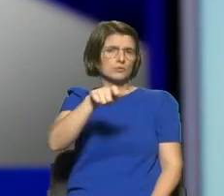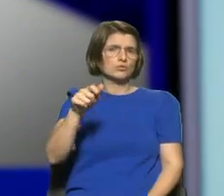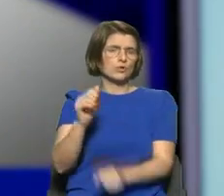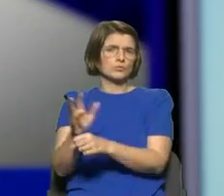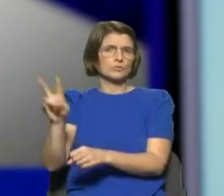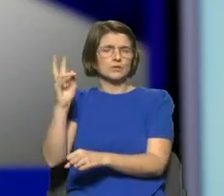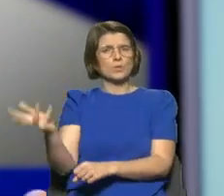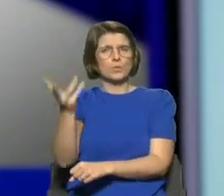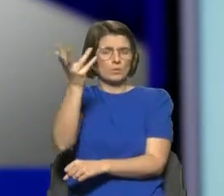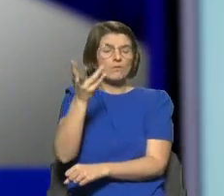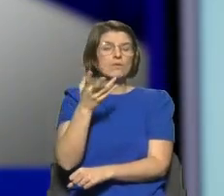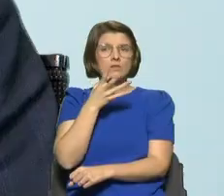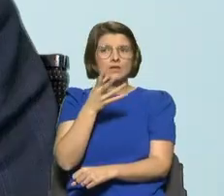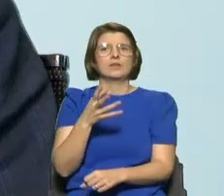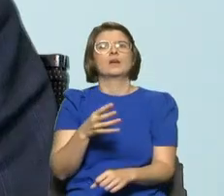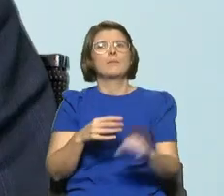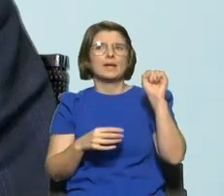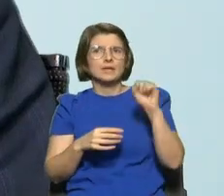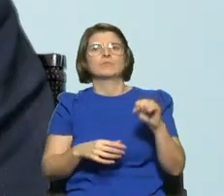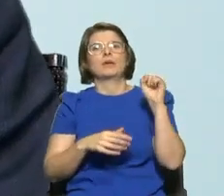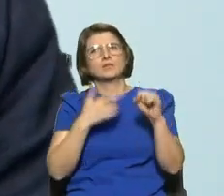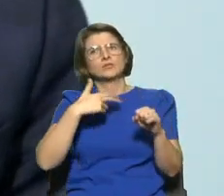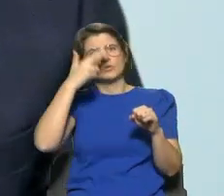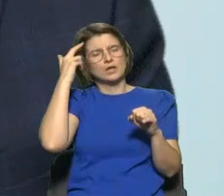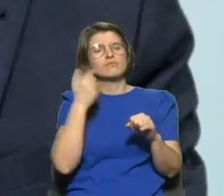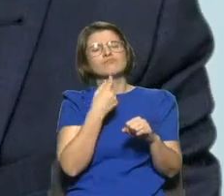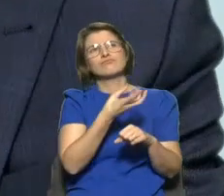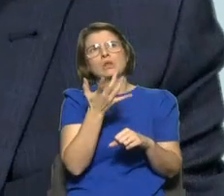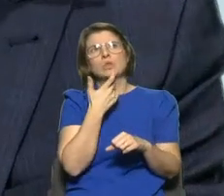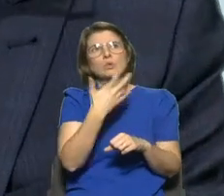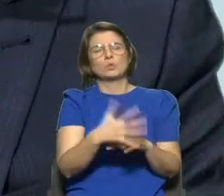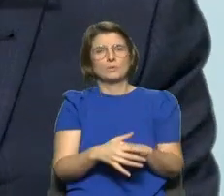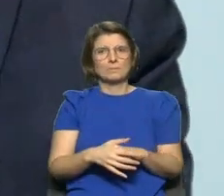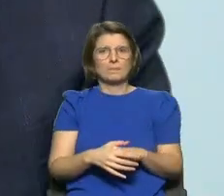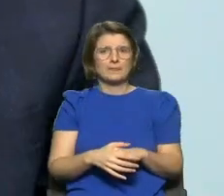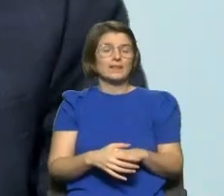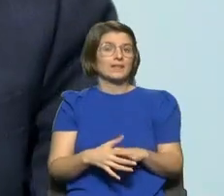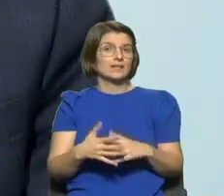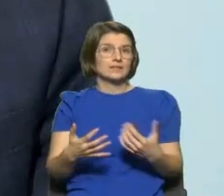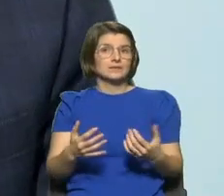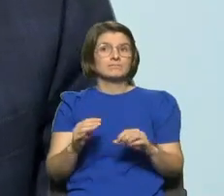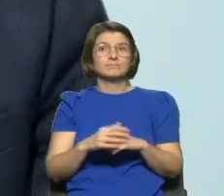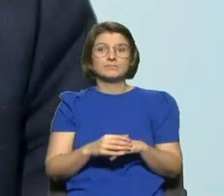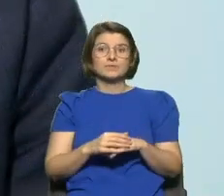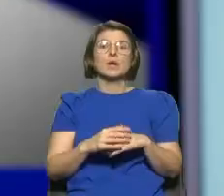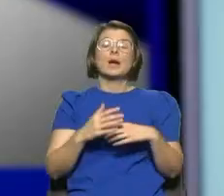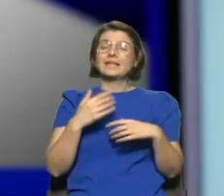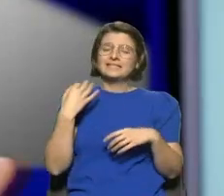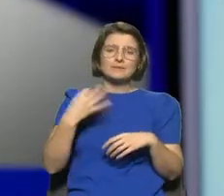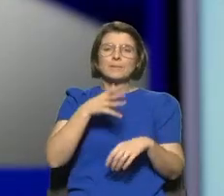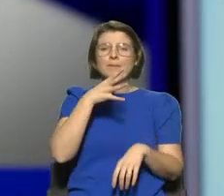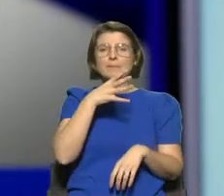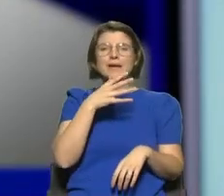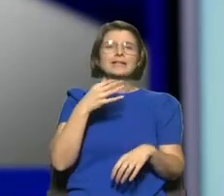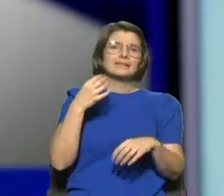tudo funciona em função do PS e do Vasco Cordeiro não há intervenção que no princípio no meio ou no fim Não meta ou